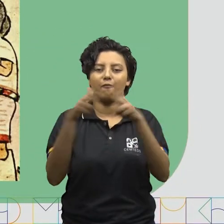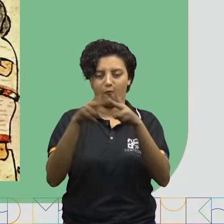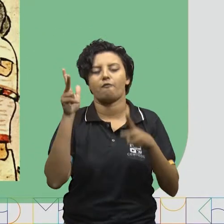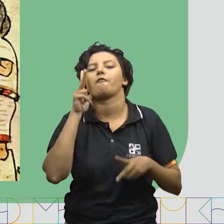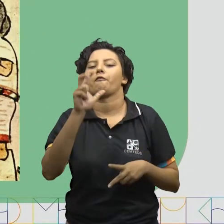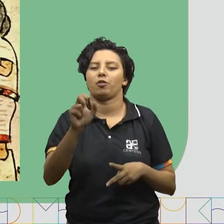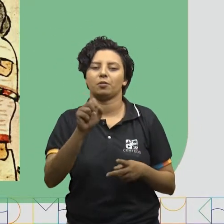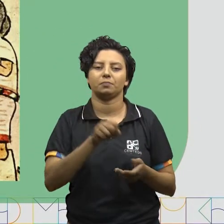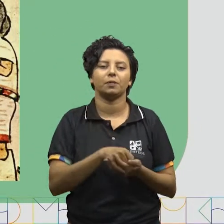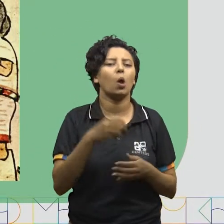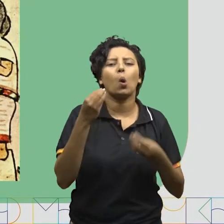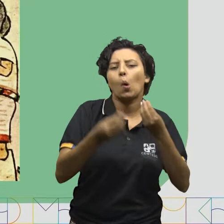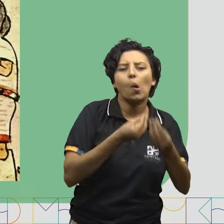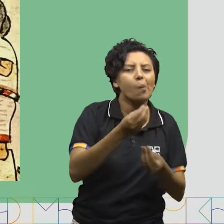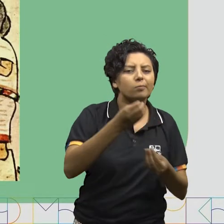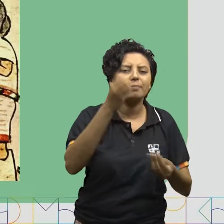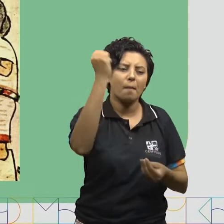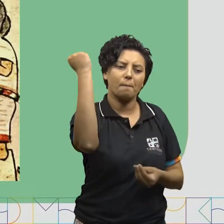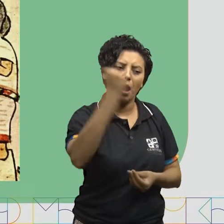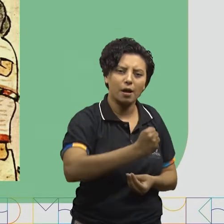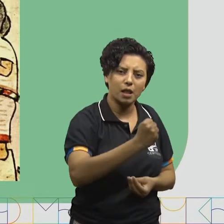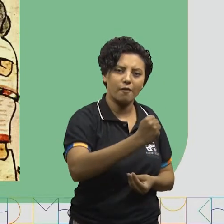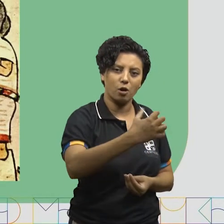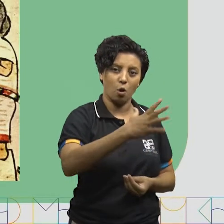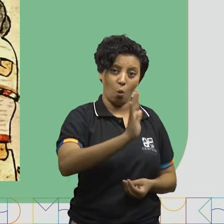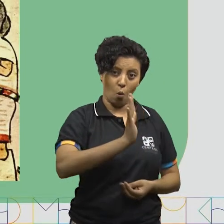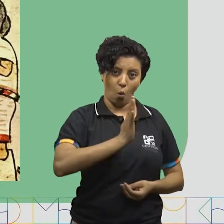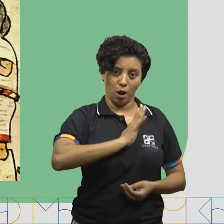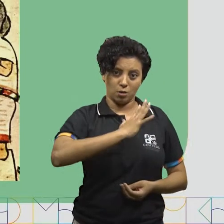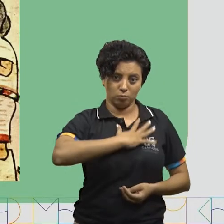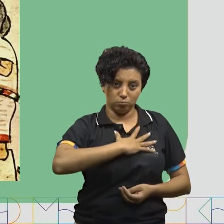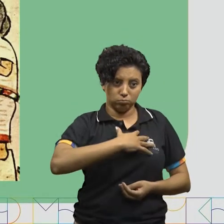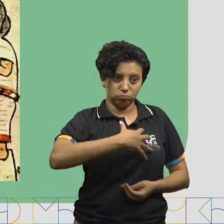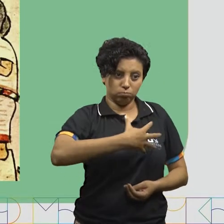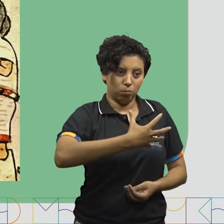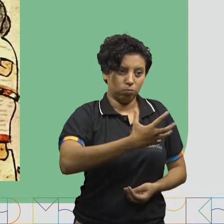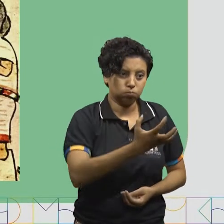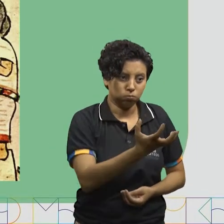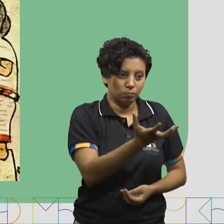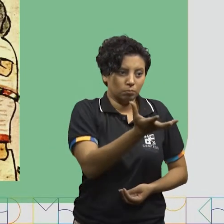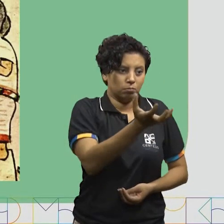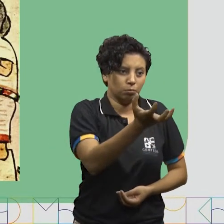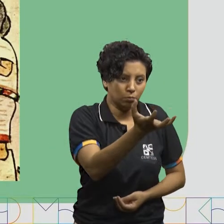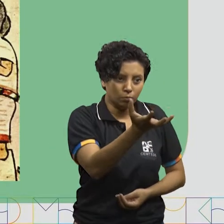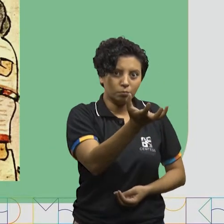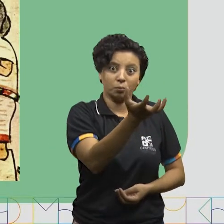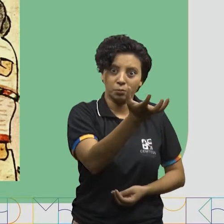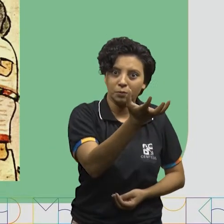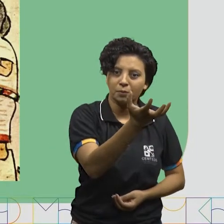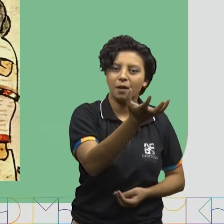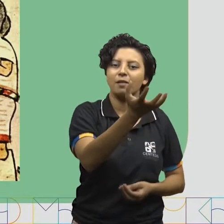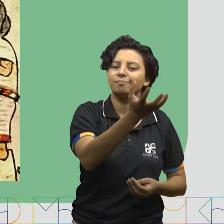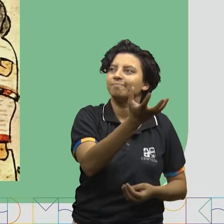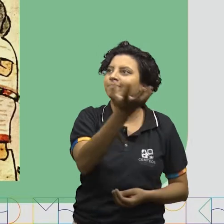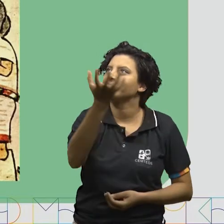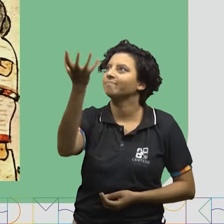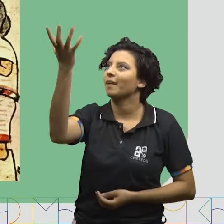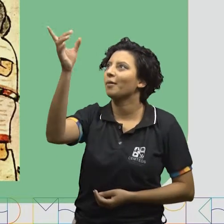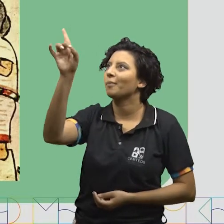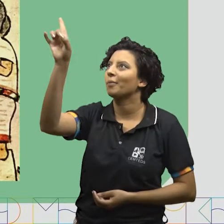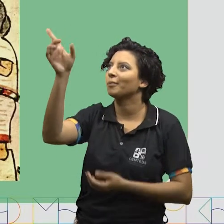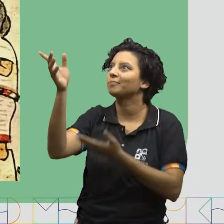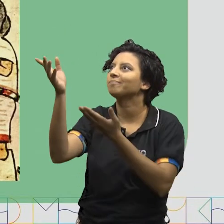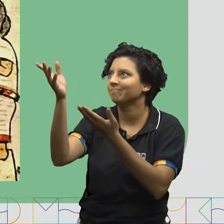mais comum era que os astecas arrancassem o coração das vítimas, ainda vivas, e as oferecessem como